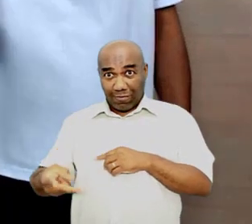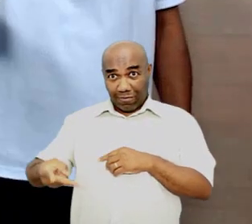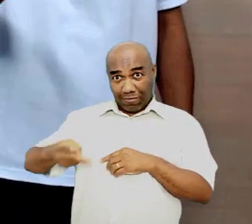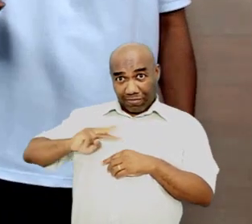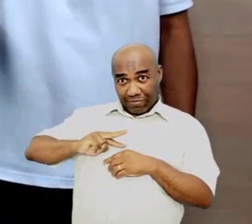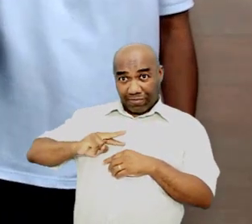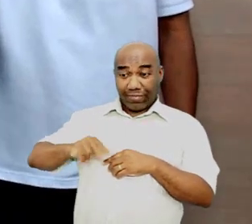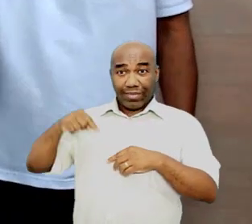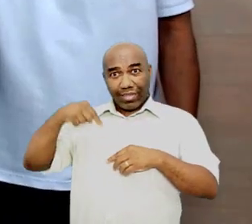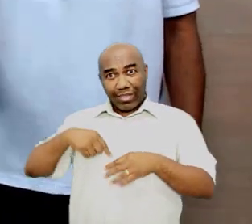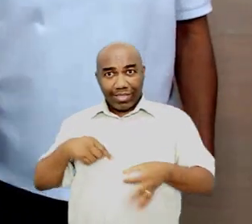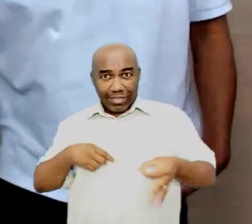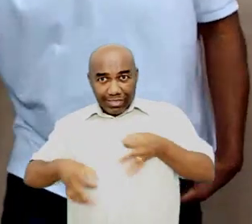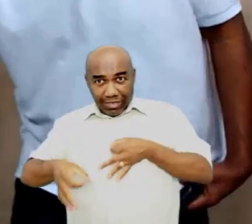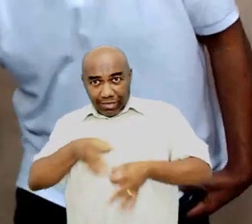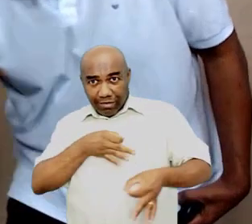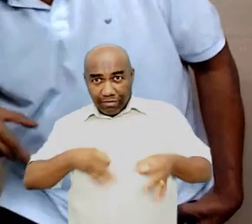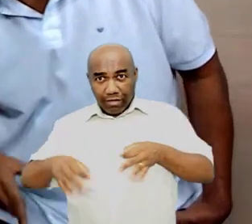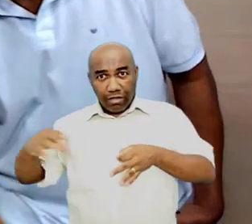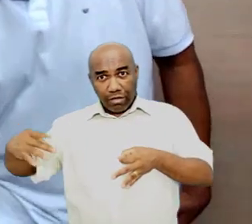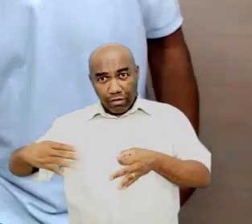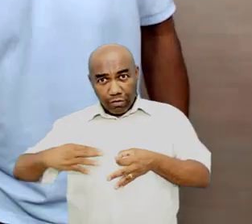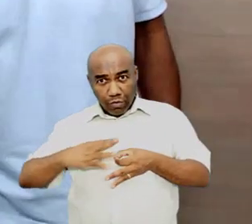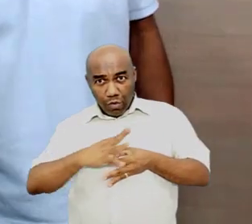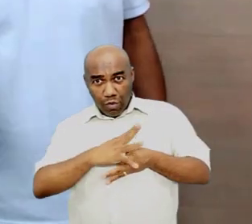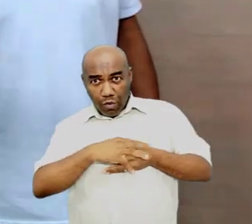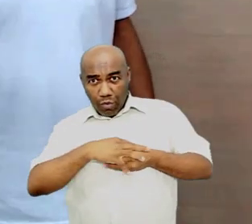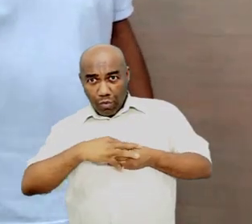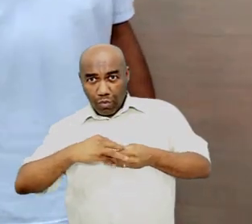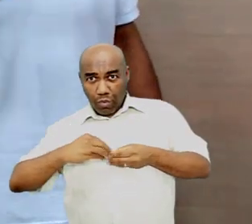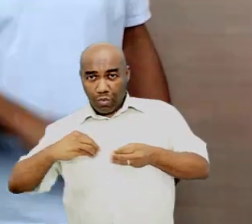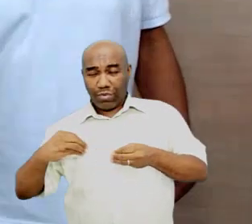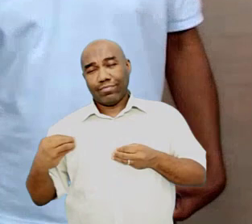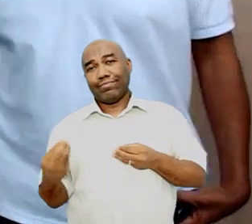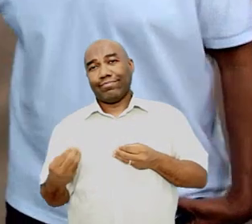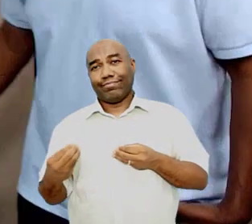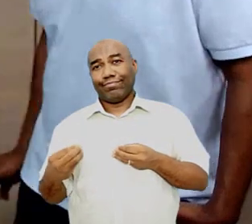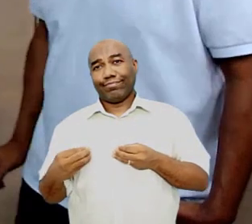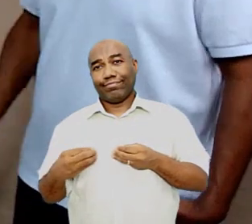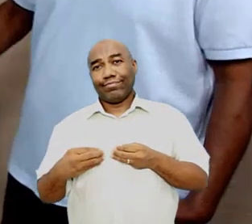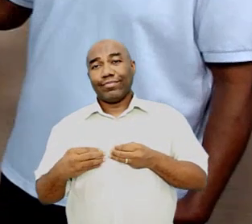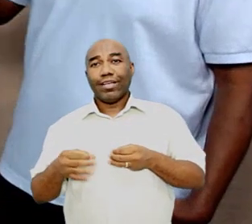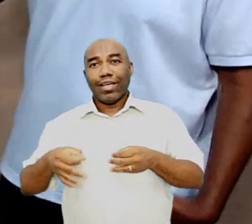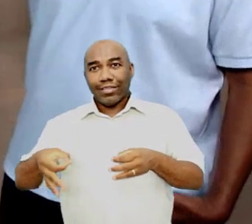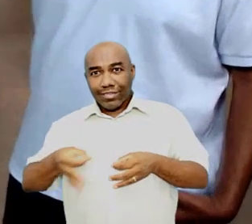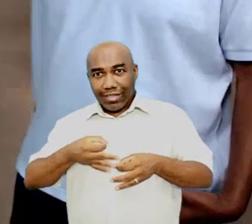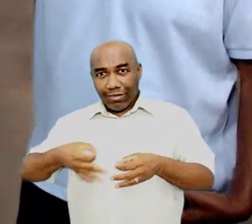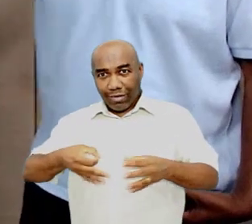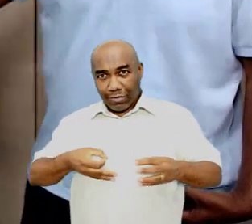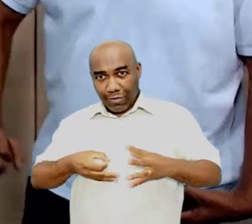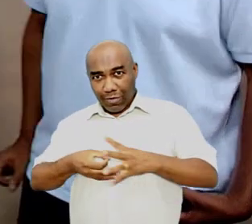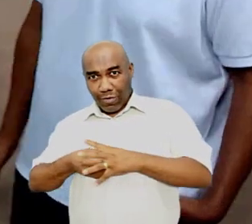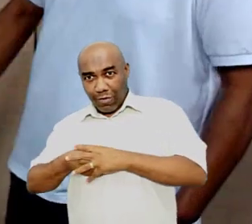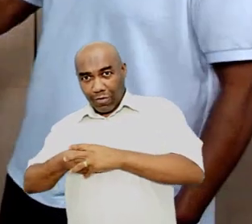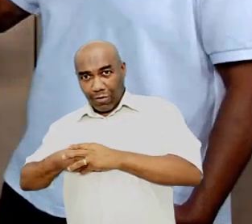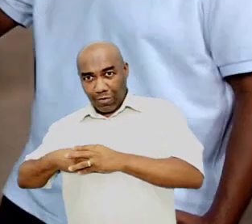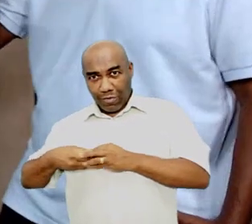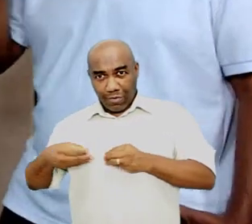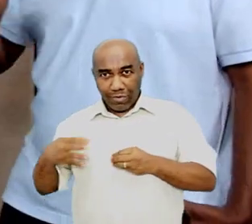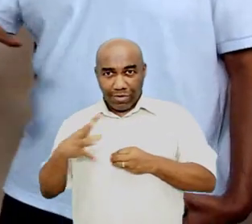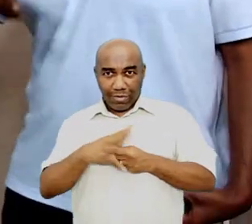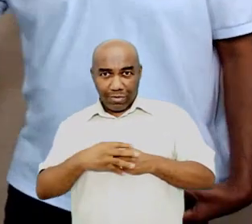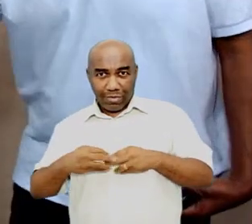Dentro, agora eu tenho o capsídeo e dentro do capsídeo DNA e RNA. Então aqui você tem